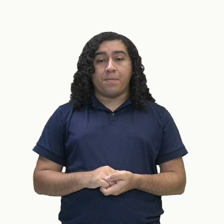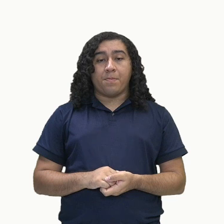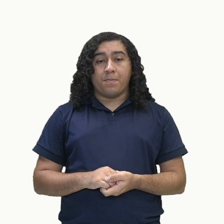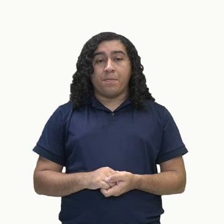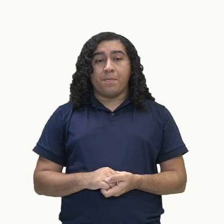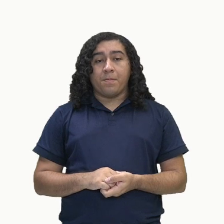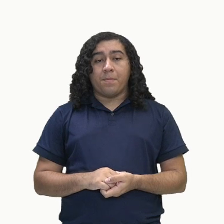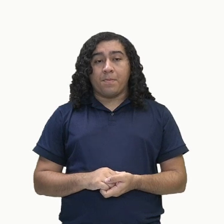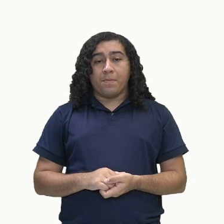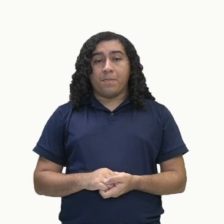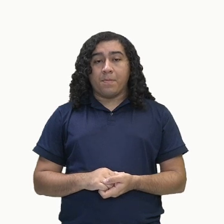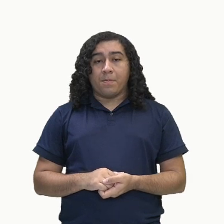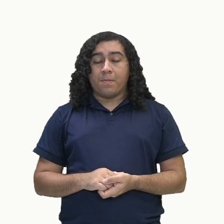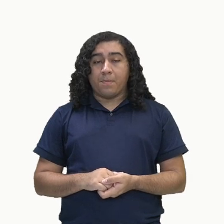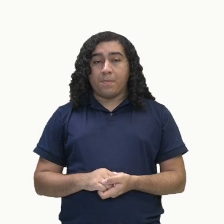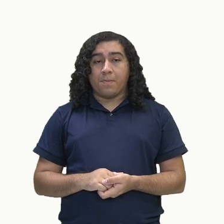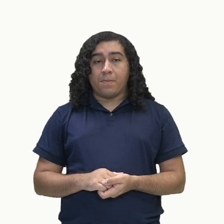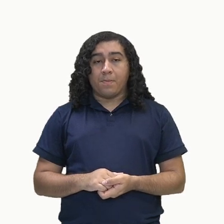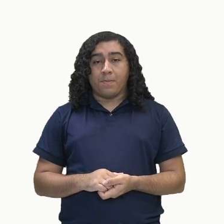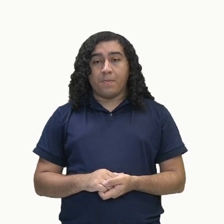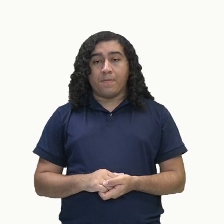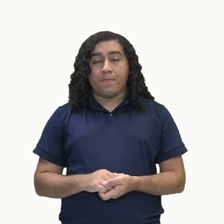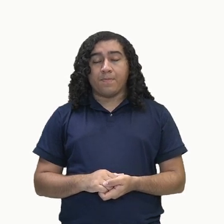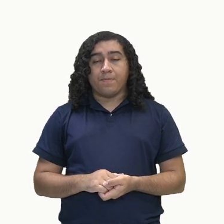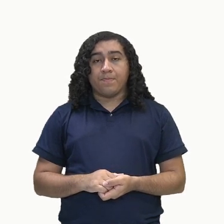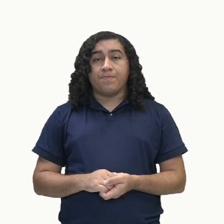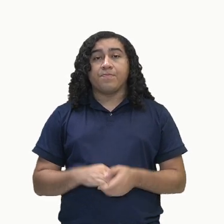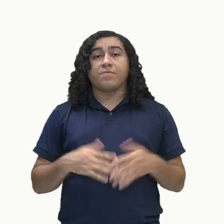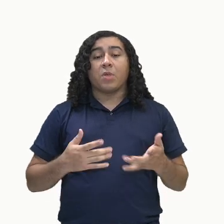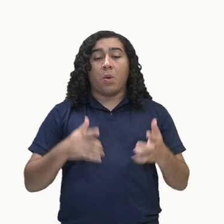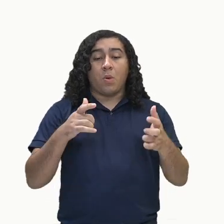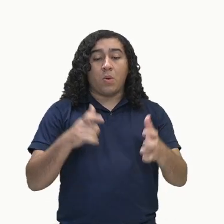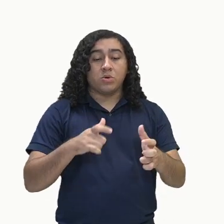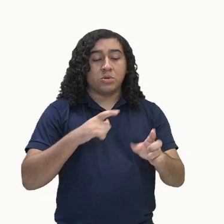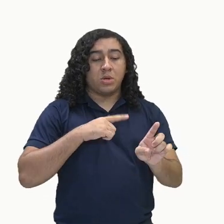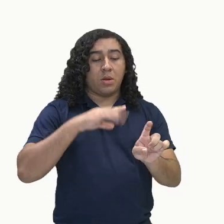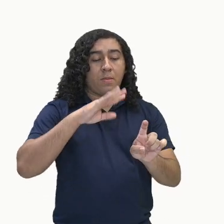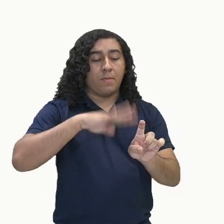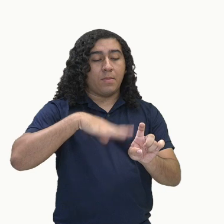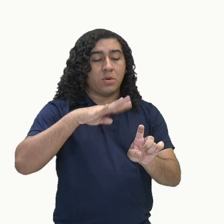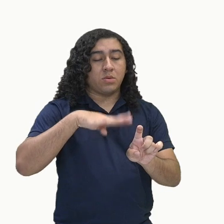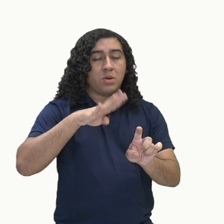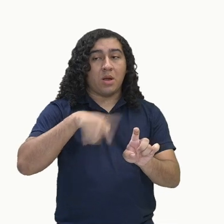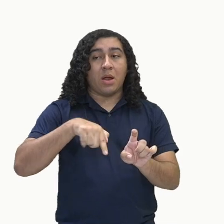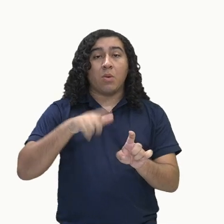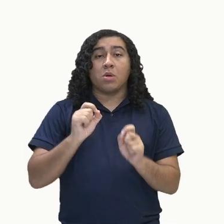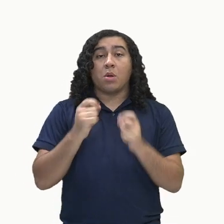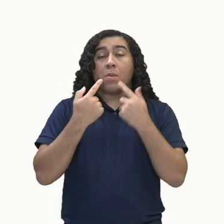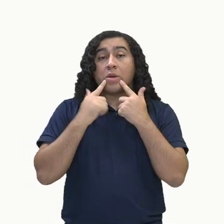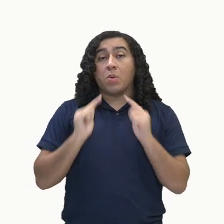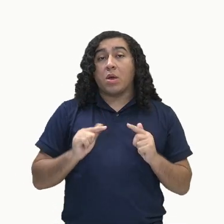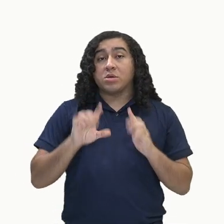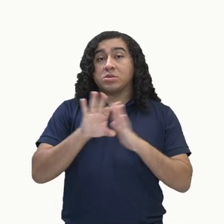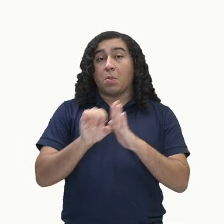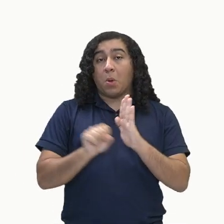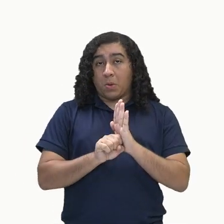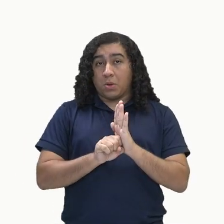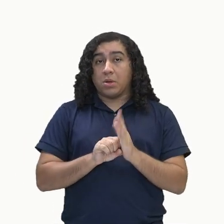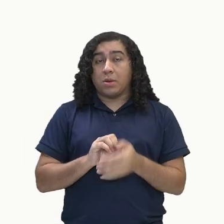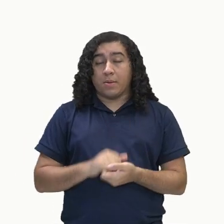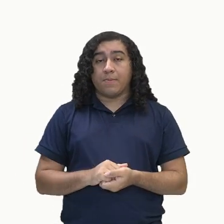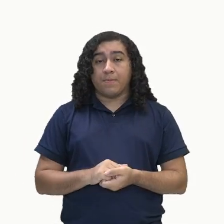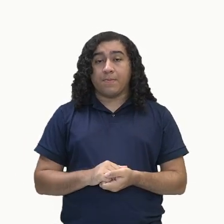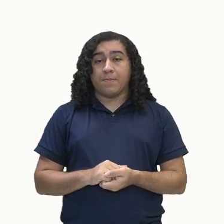cultura. Então, onde tem mito? O mito é uma linguagem simbólica. O mito,